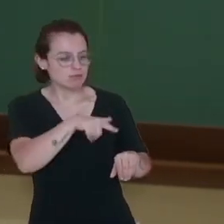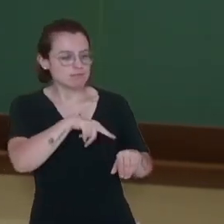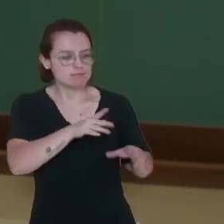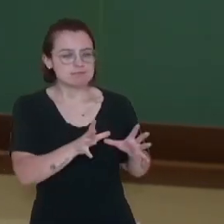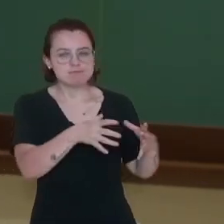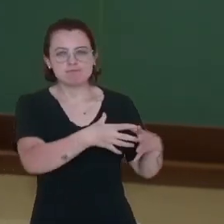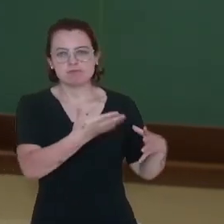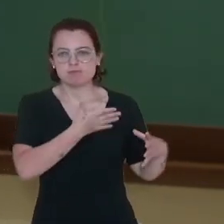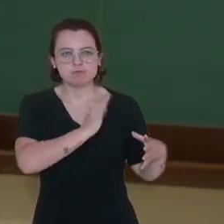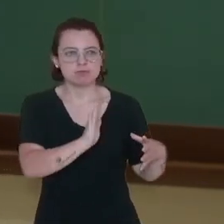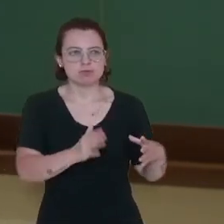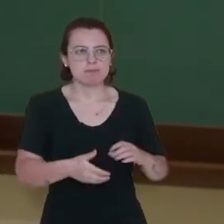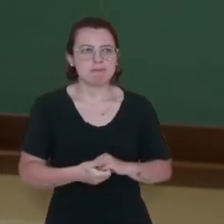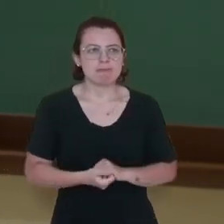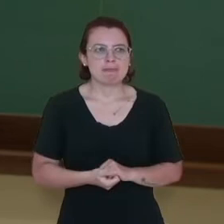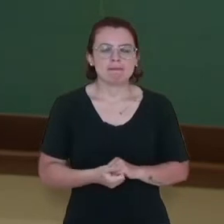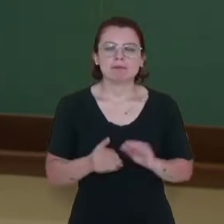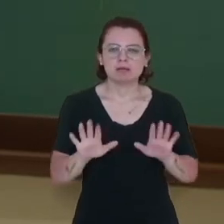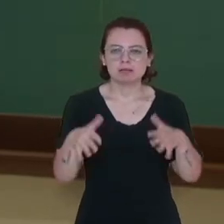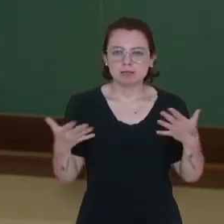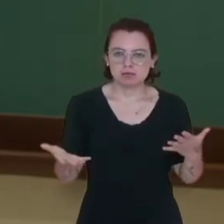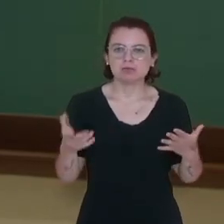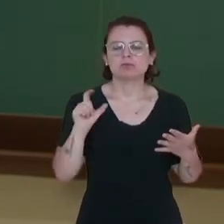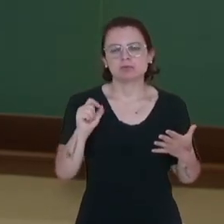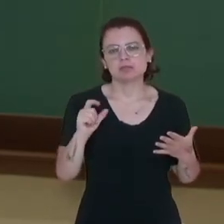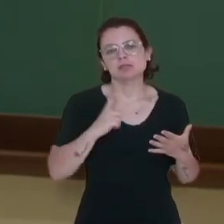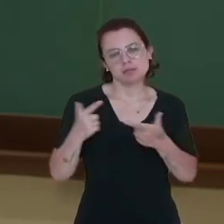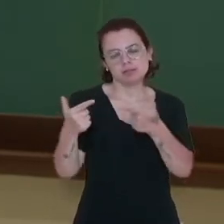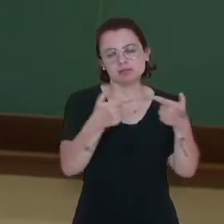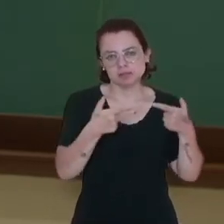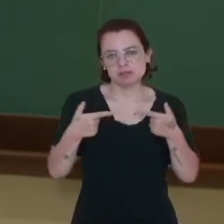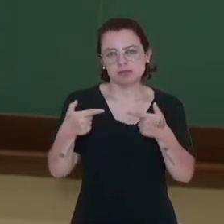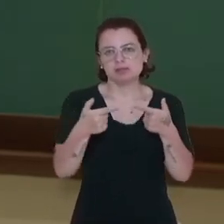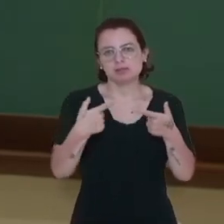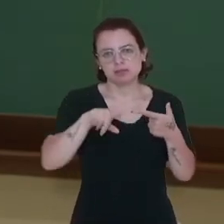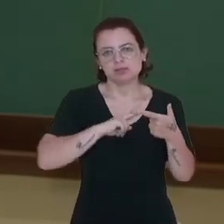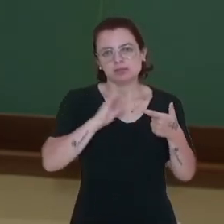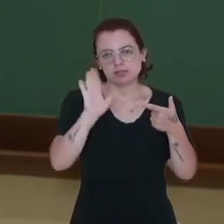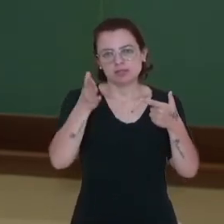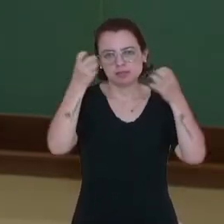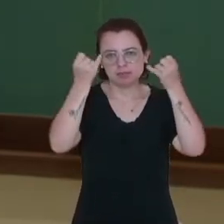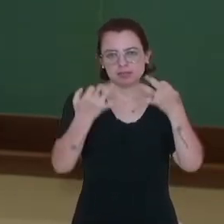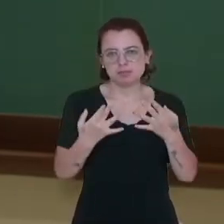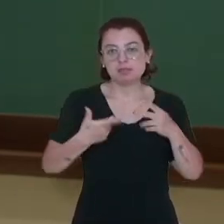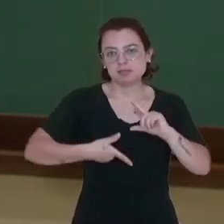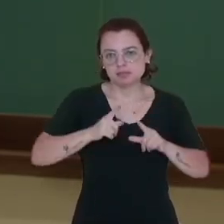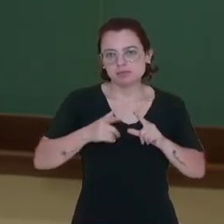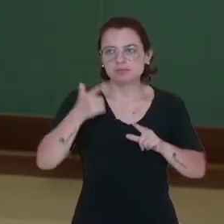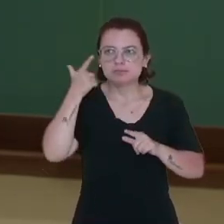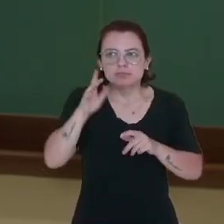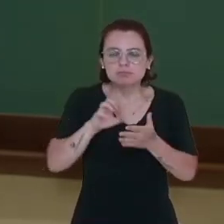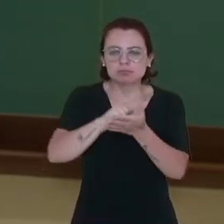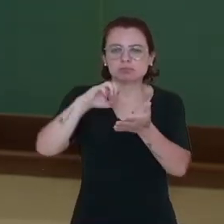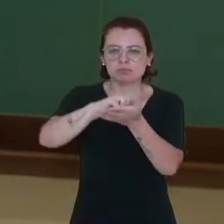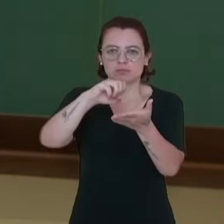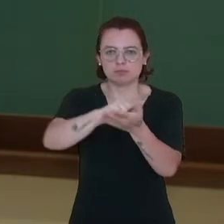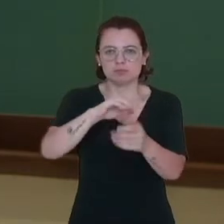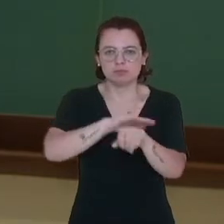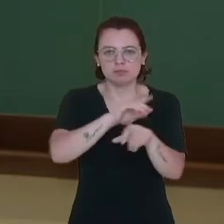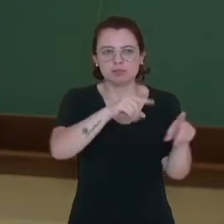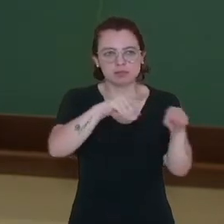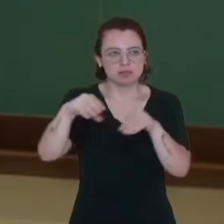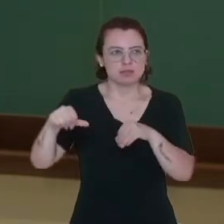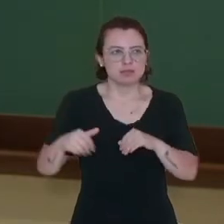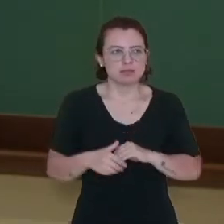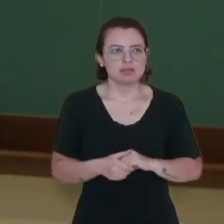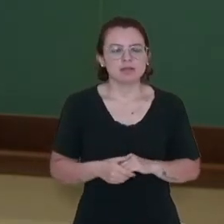árabe. Consequentemente, houve então aquelas guerras que nós citamos aqui, e Israel conquistou mais terras, e hoje a menor parte